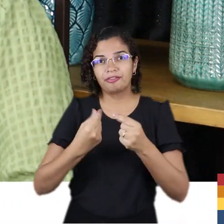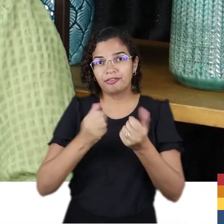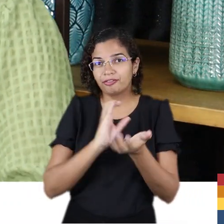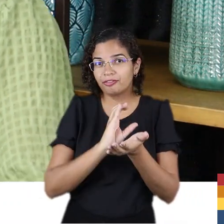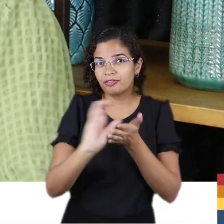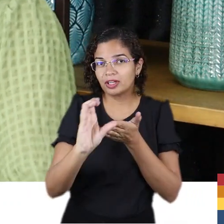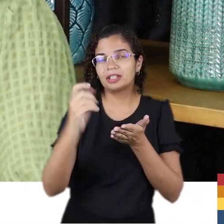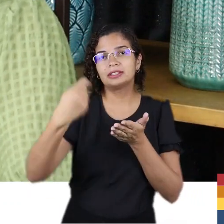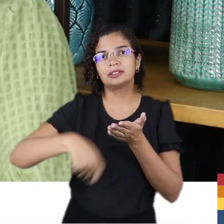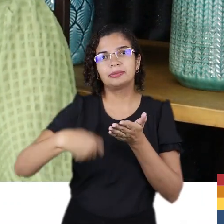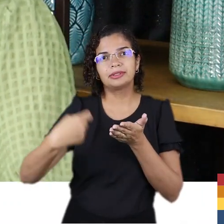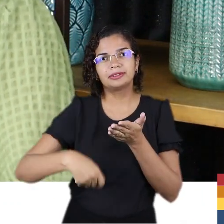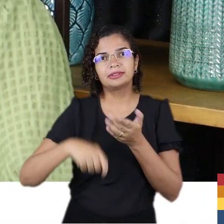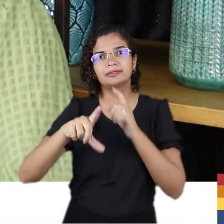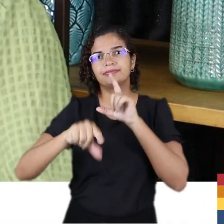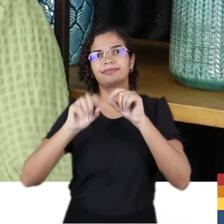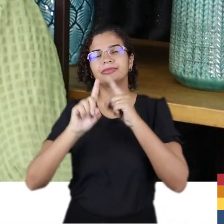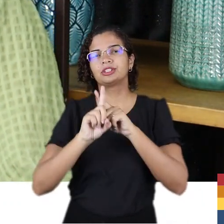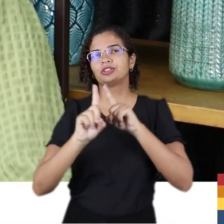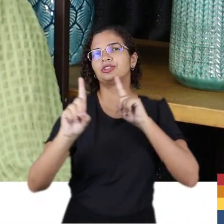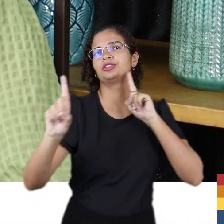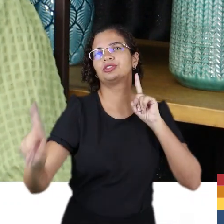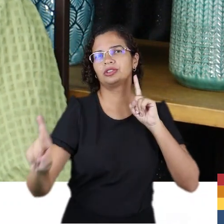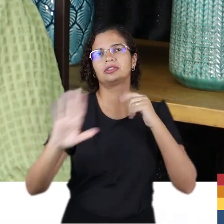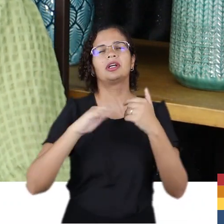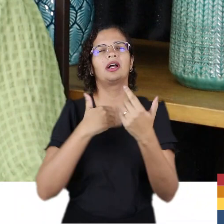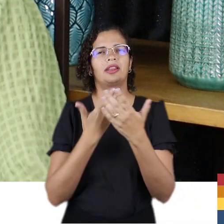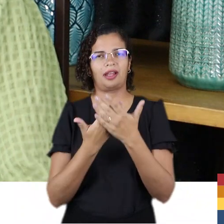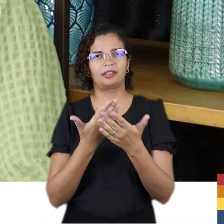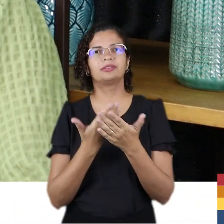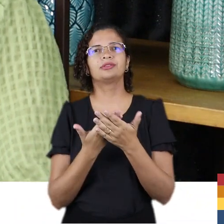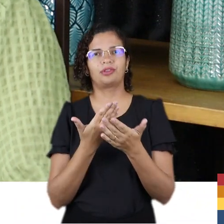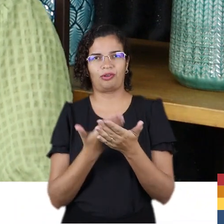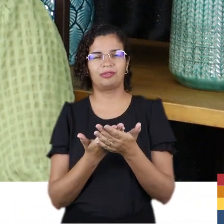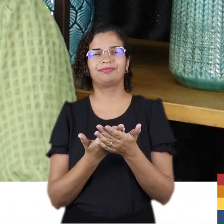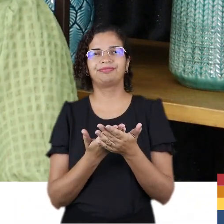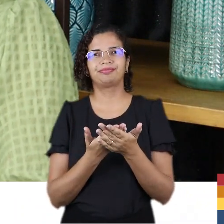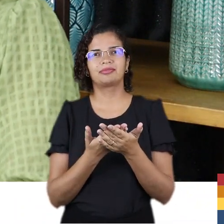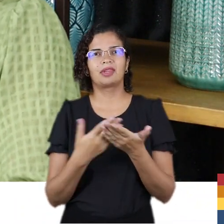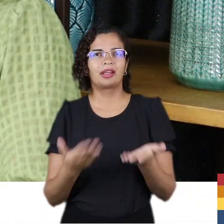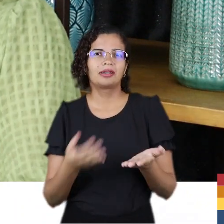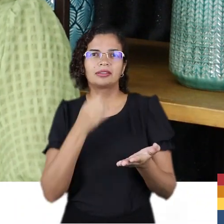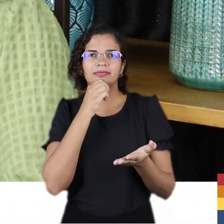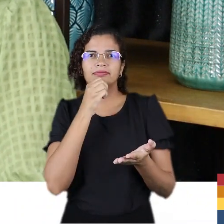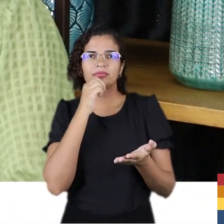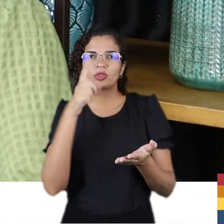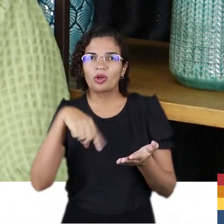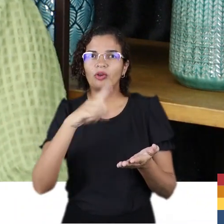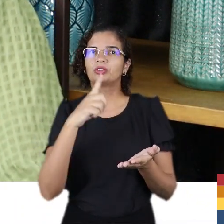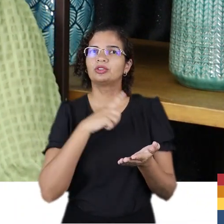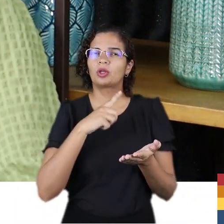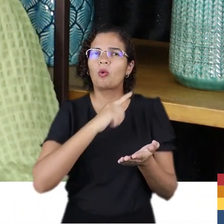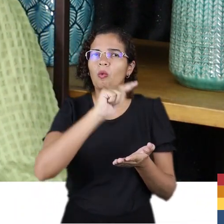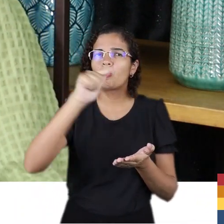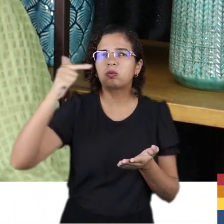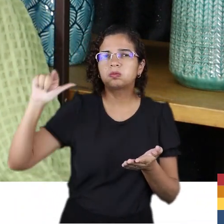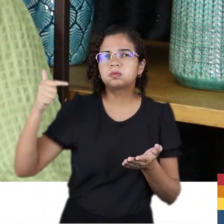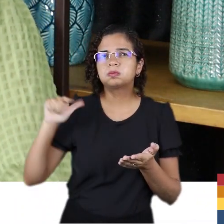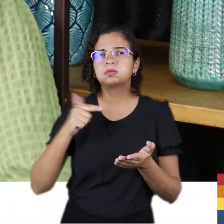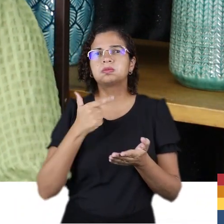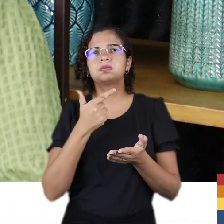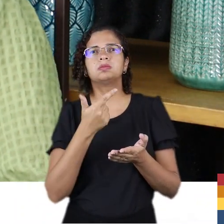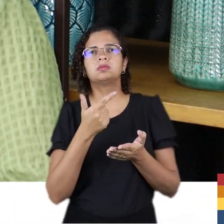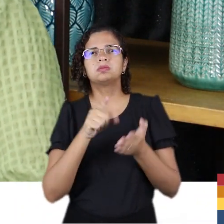se distanciar da escola, né? E aí, ainda que a gente tenha outros dados, outros índices em relação à